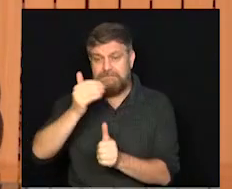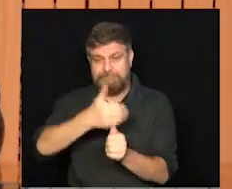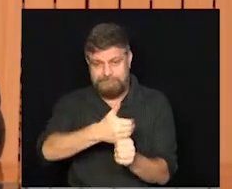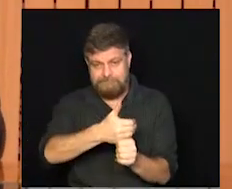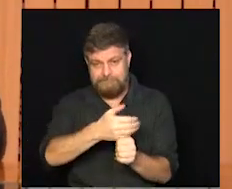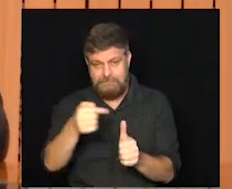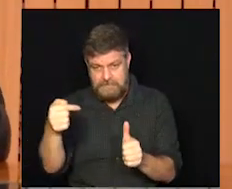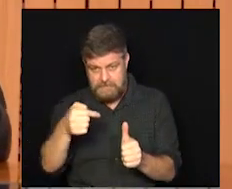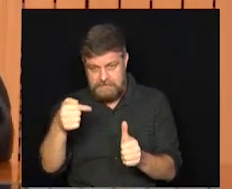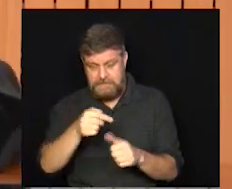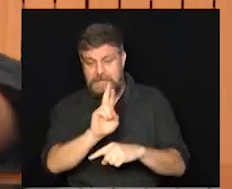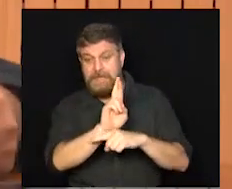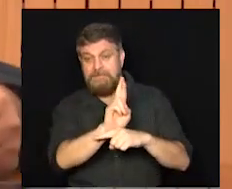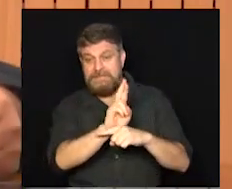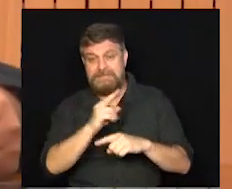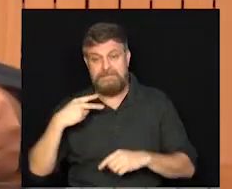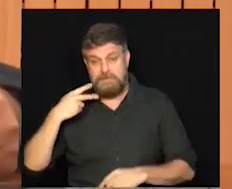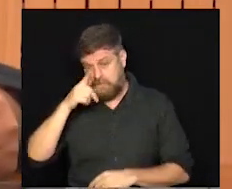nome do vereador Gustavo Peta.